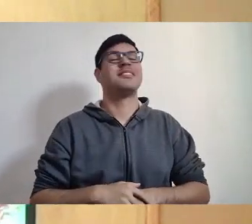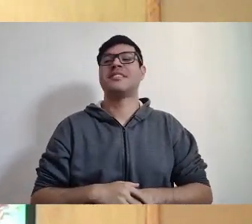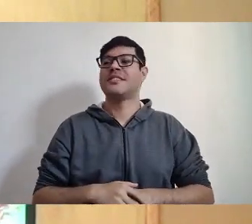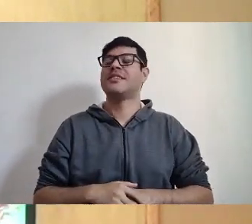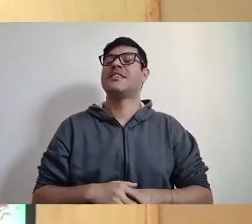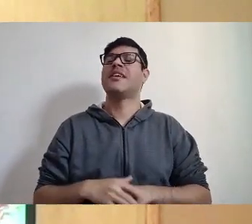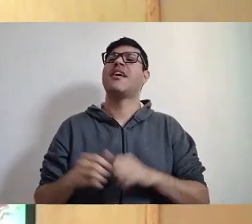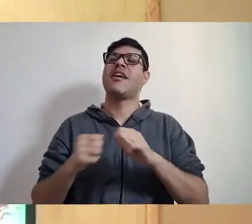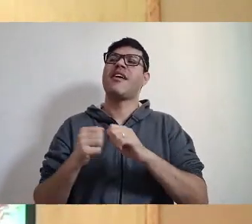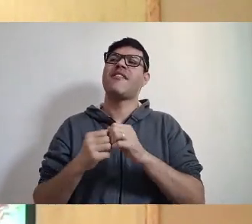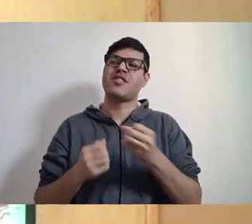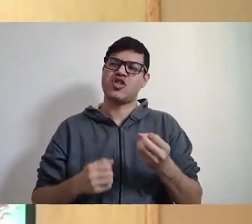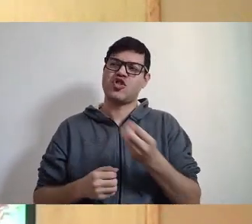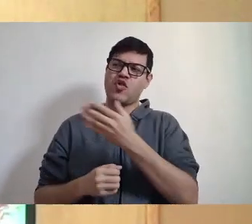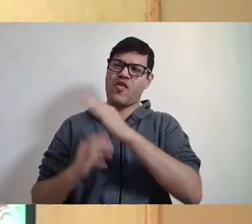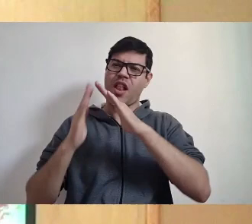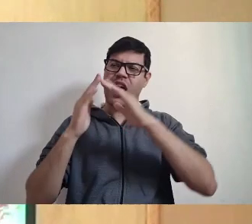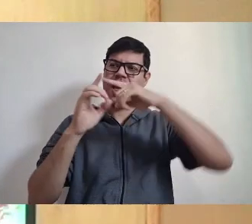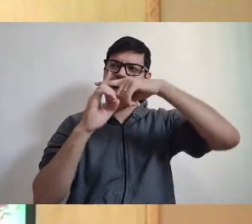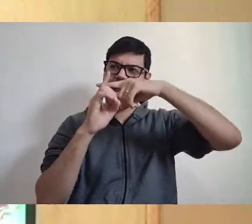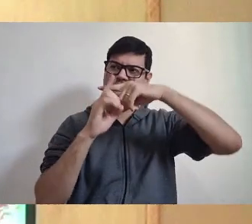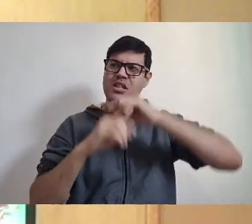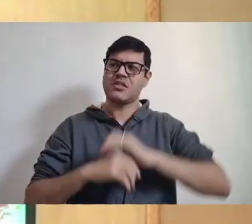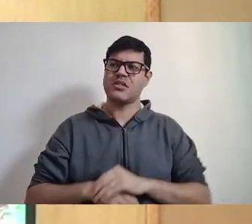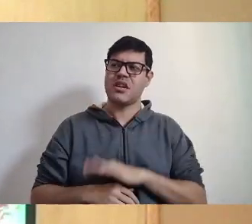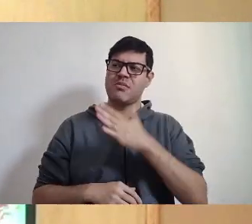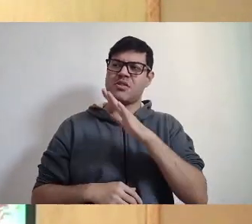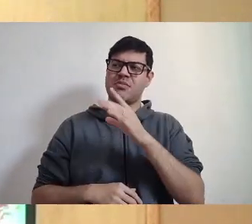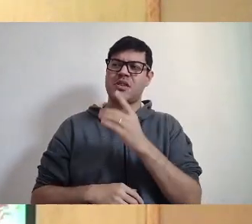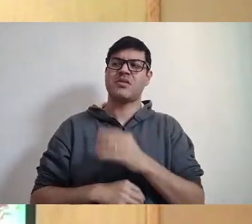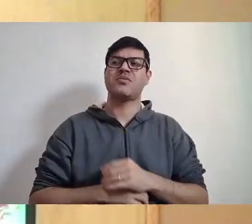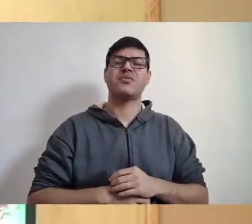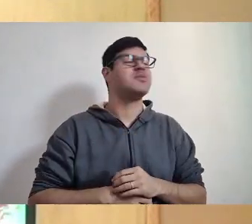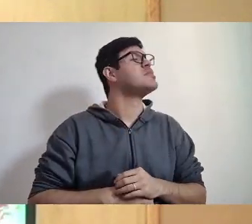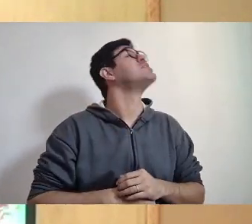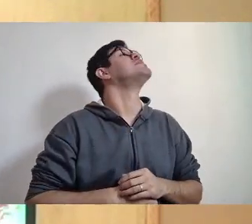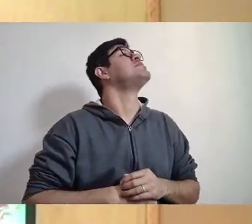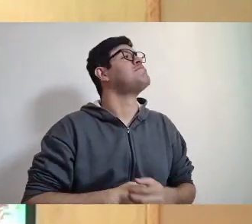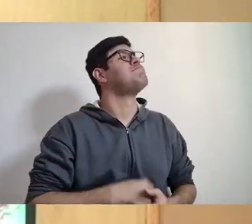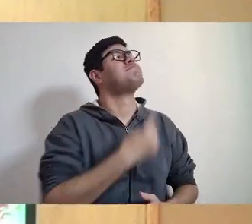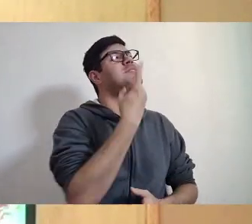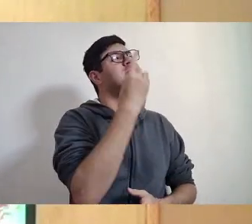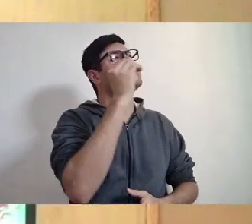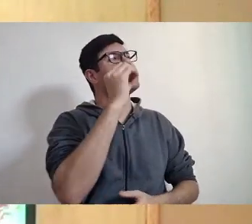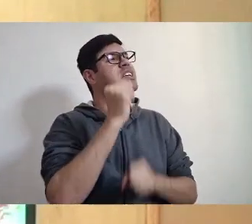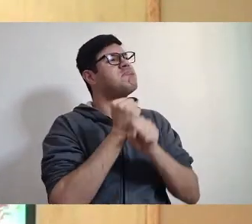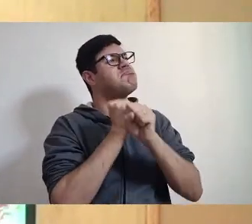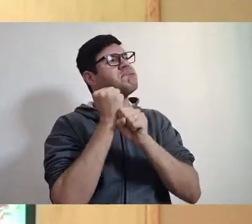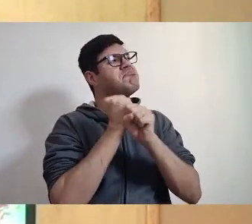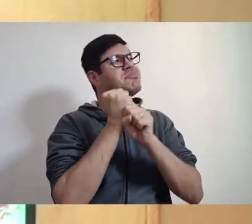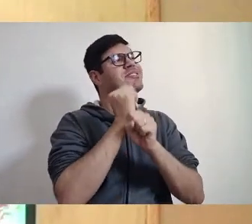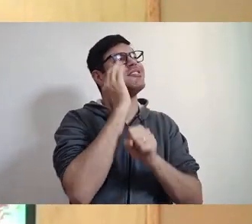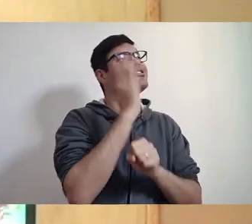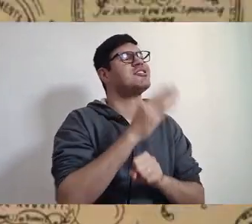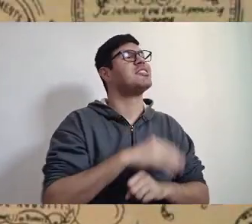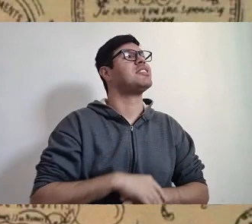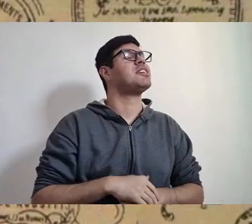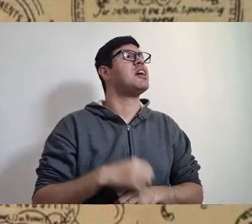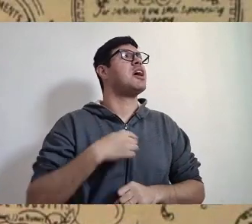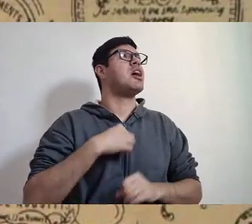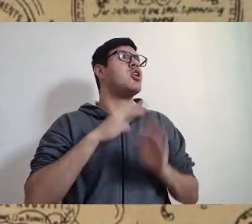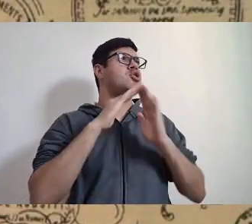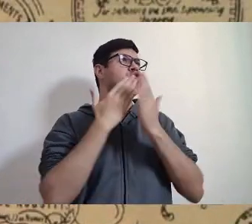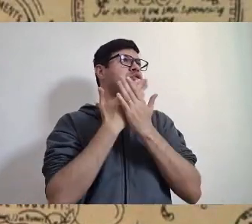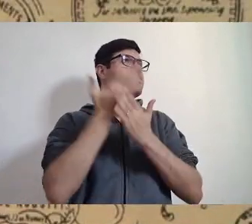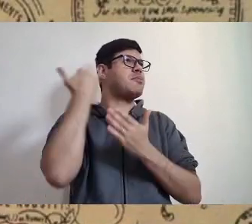tempo. Fez, eu acho que já tem o quê? Uns 10 anos a igreja. Você estudou na escola Judite Ferrão Legaspi? Estudei no Baruto,